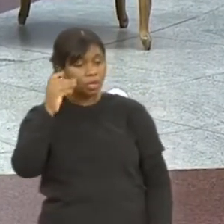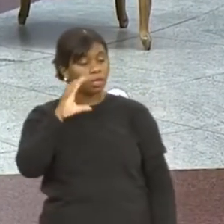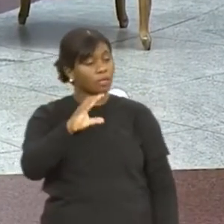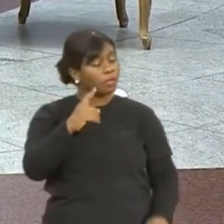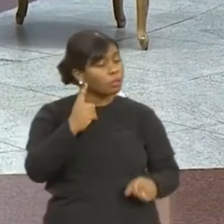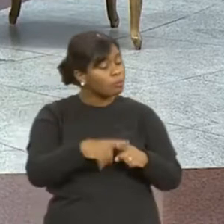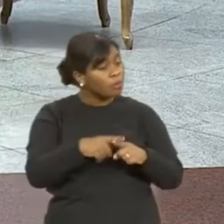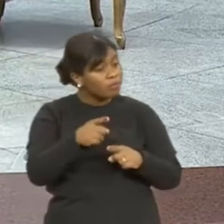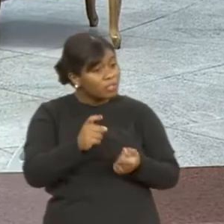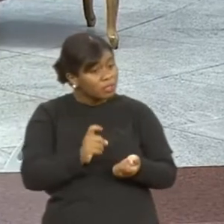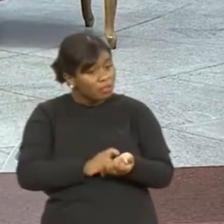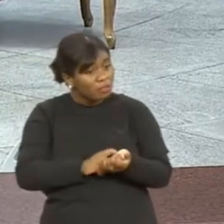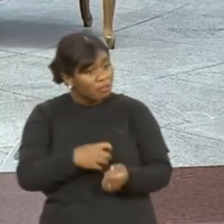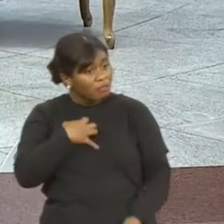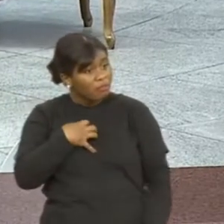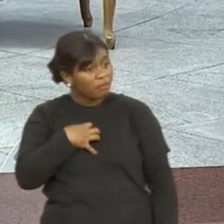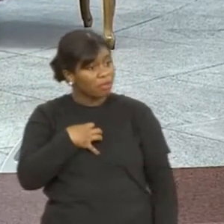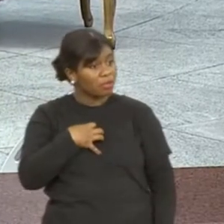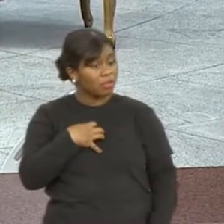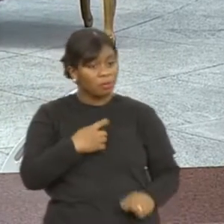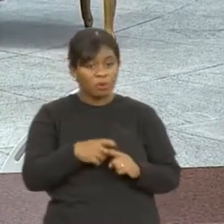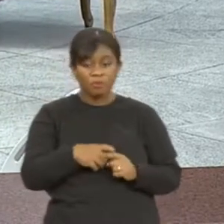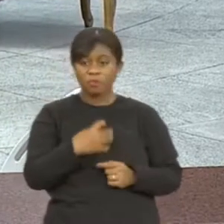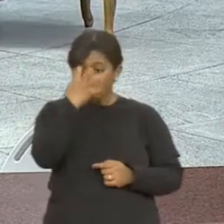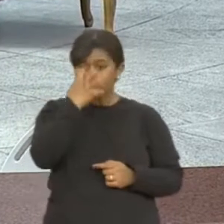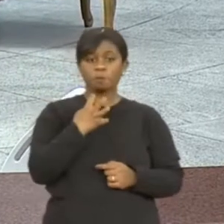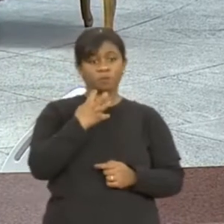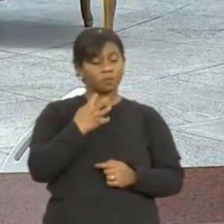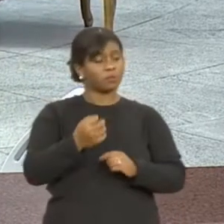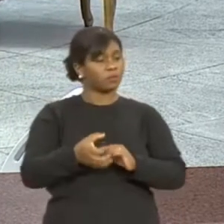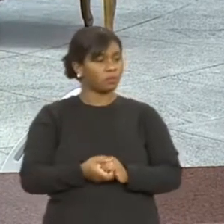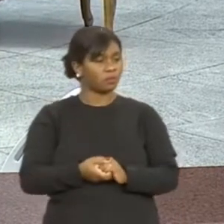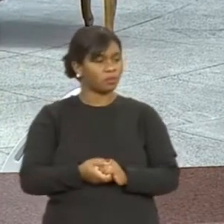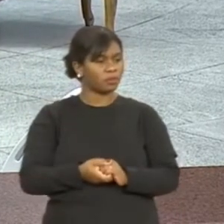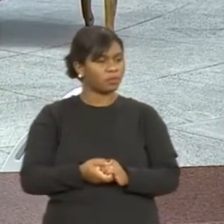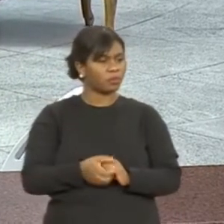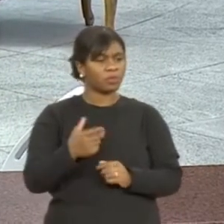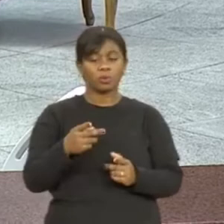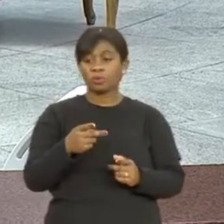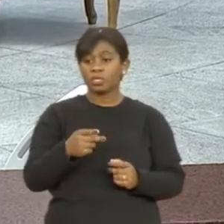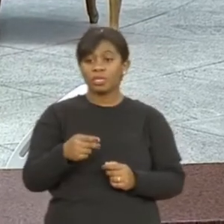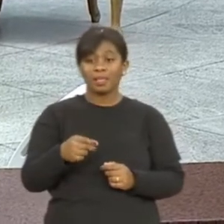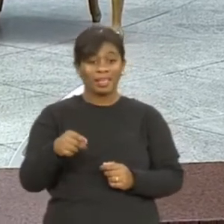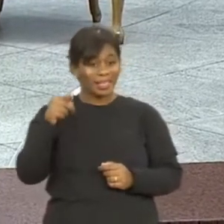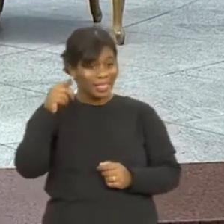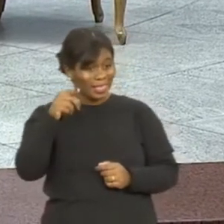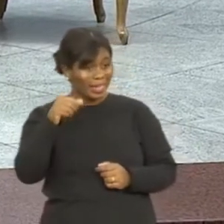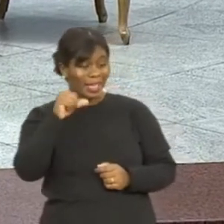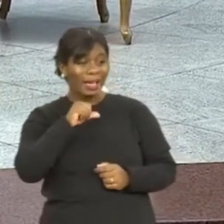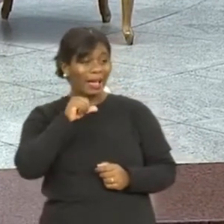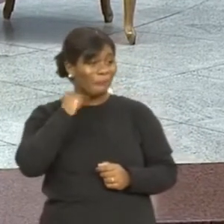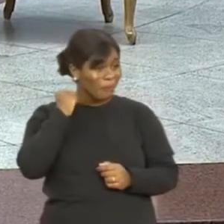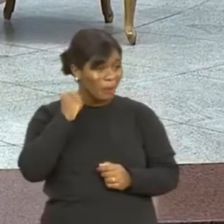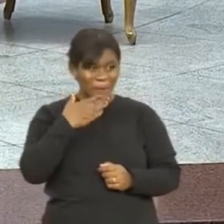por que estás irado? Por que descaiu o semblante? Em outras palavras, seu irmão não é melhor do que você. Só que seu irmão